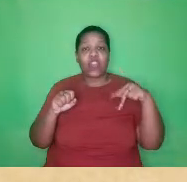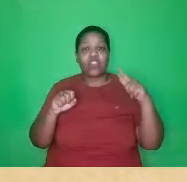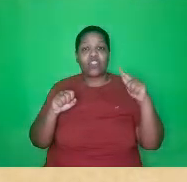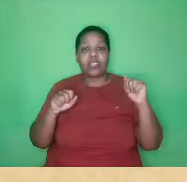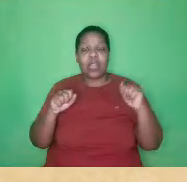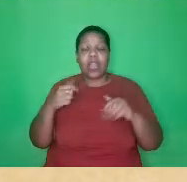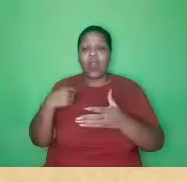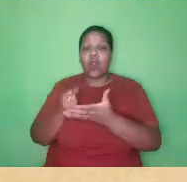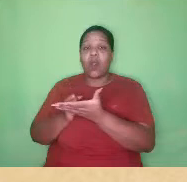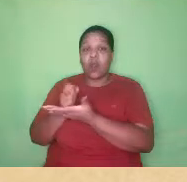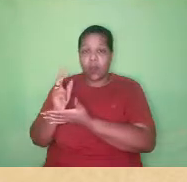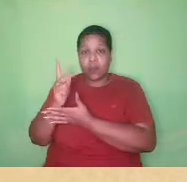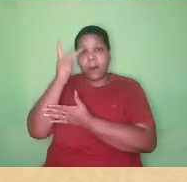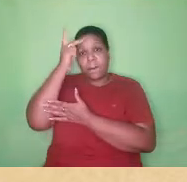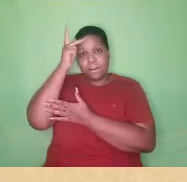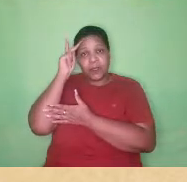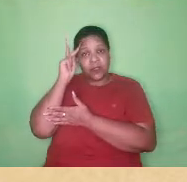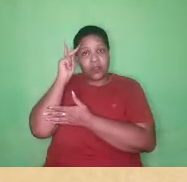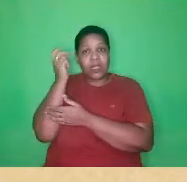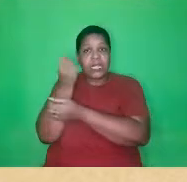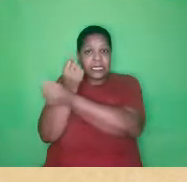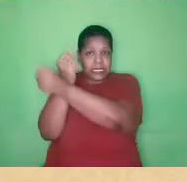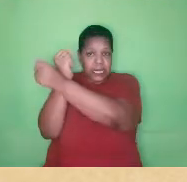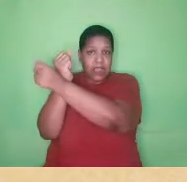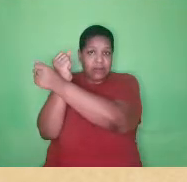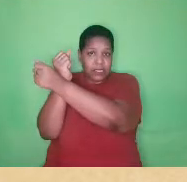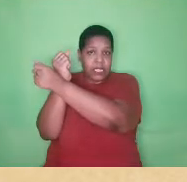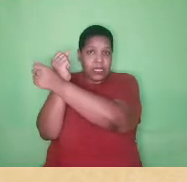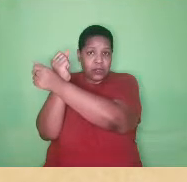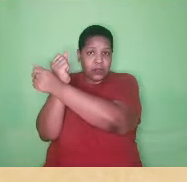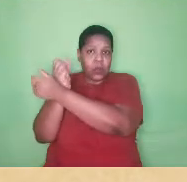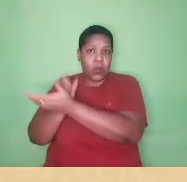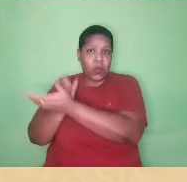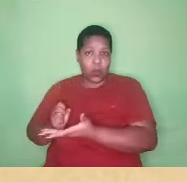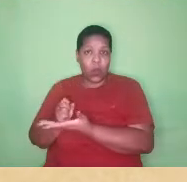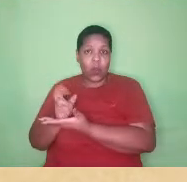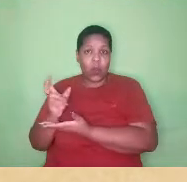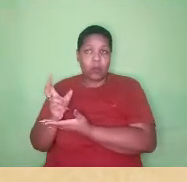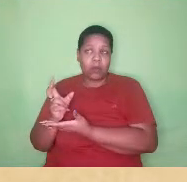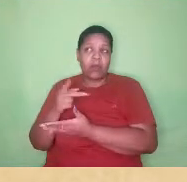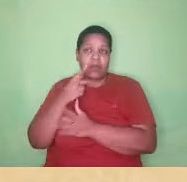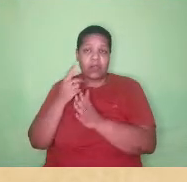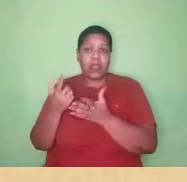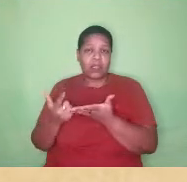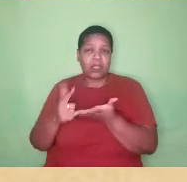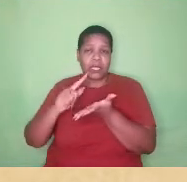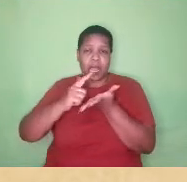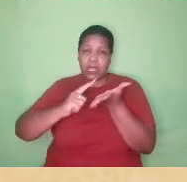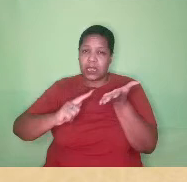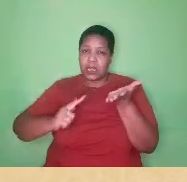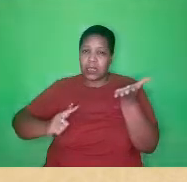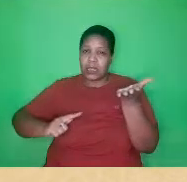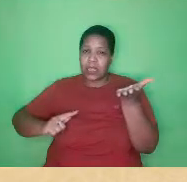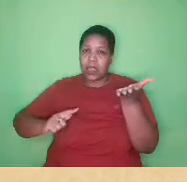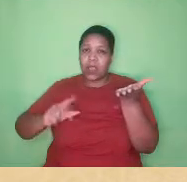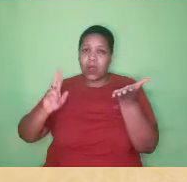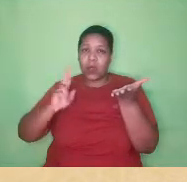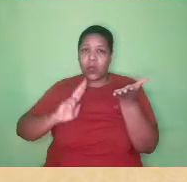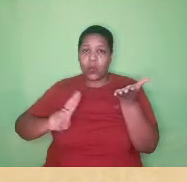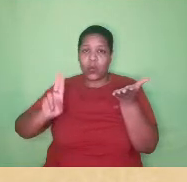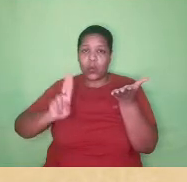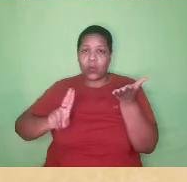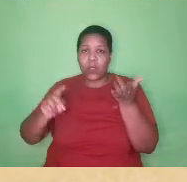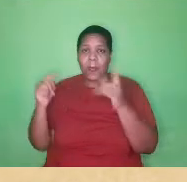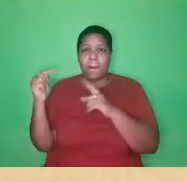né, escravizados. Então, inclusive, a literatura hoje está usando menos, ou